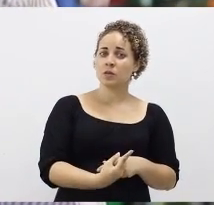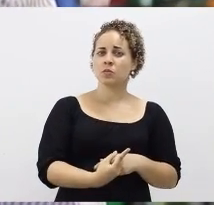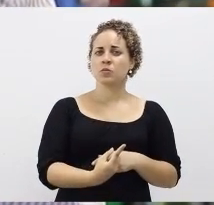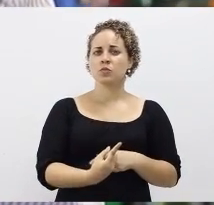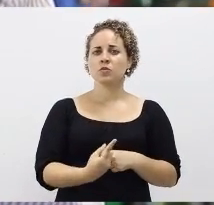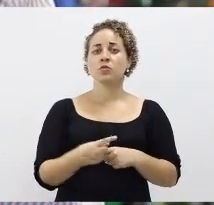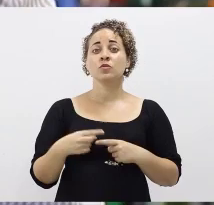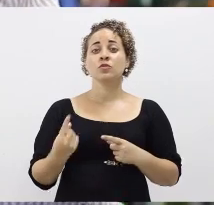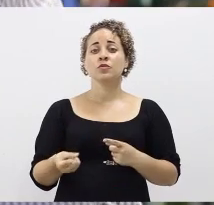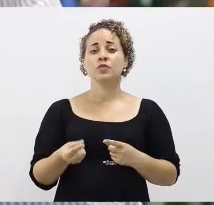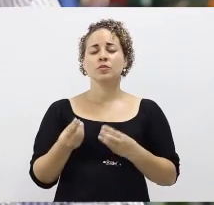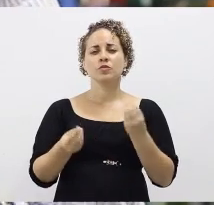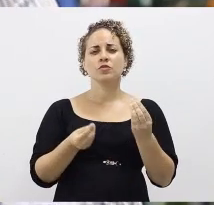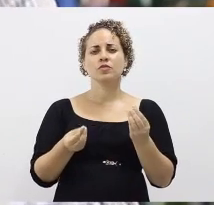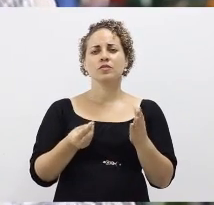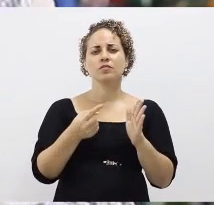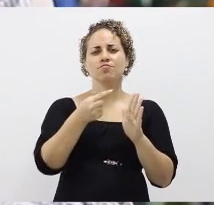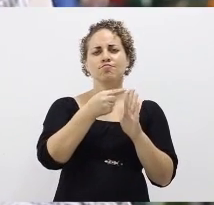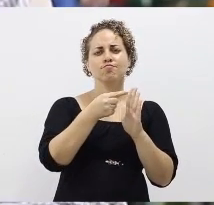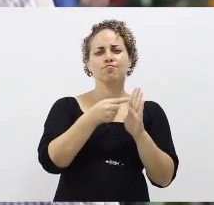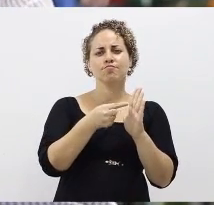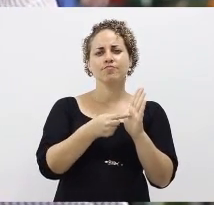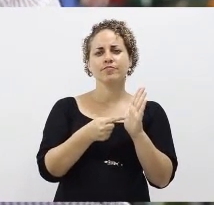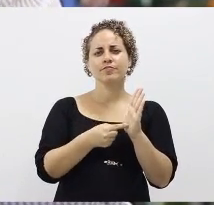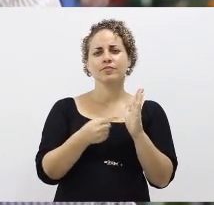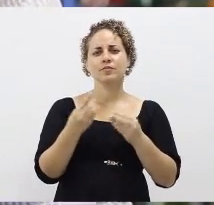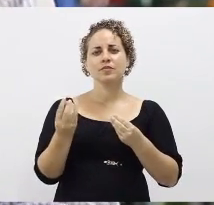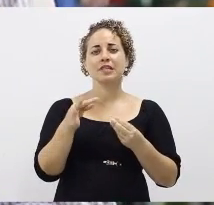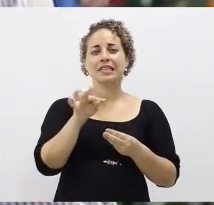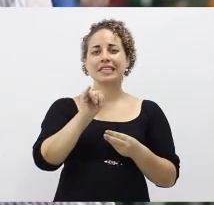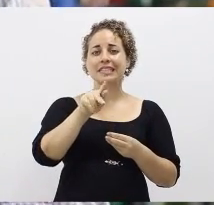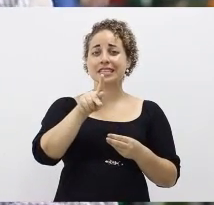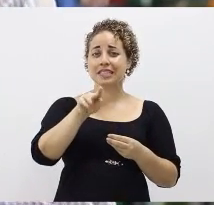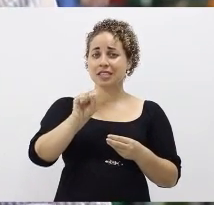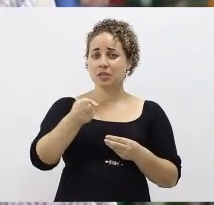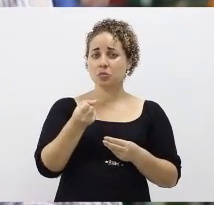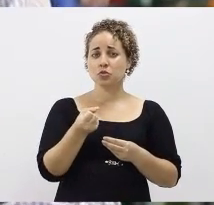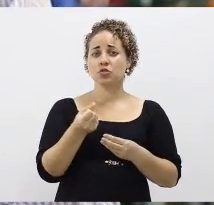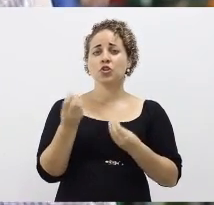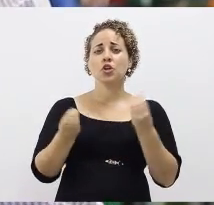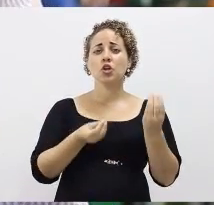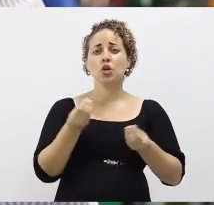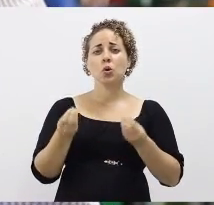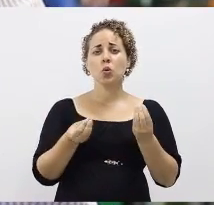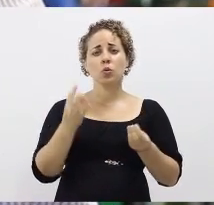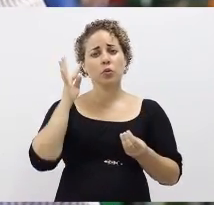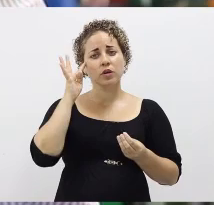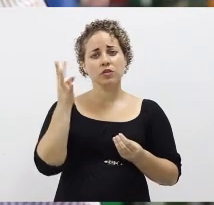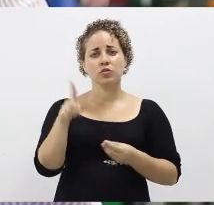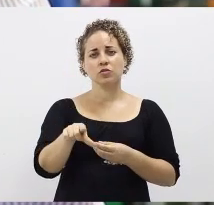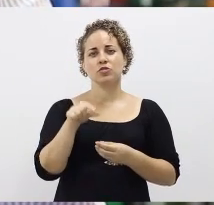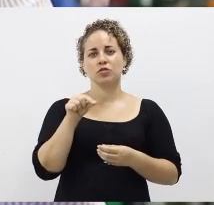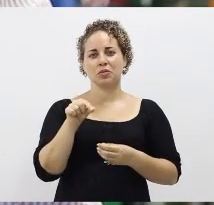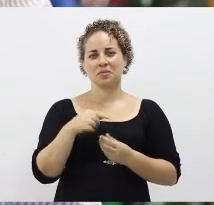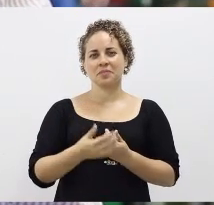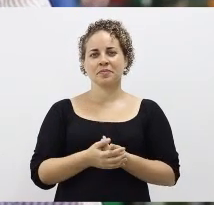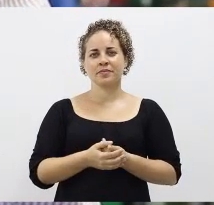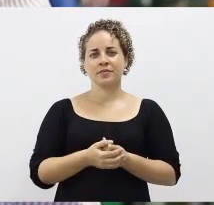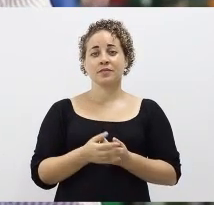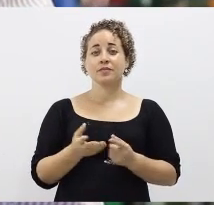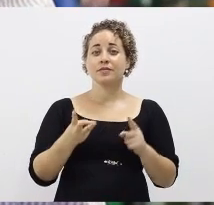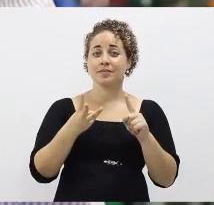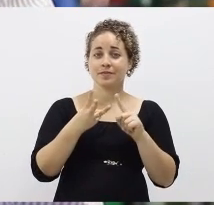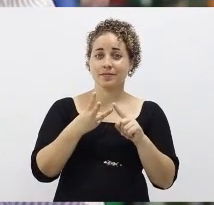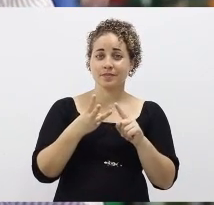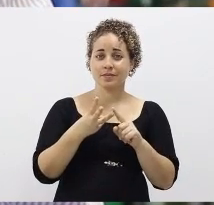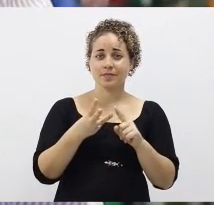veremos os tipos de decisão e as condições em que elas são tomadas. E,